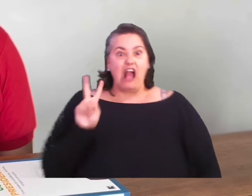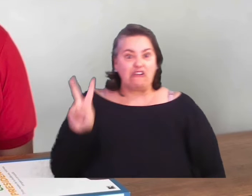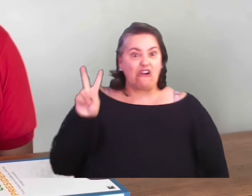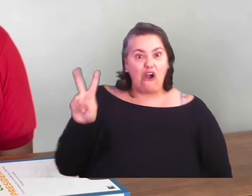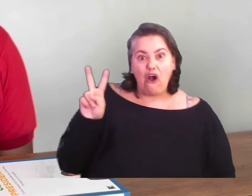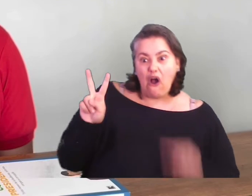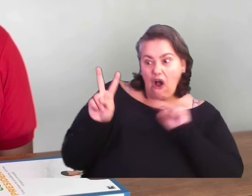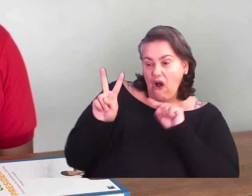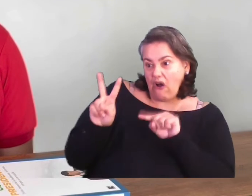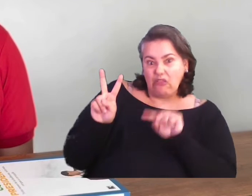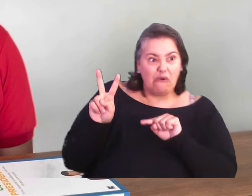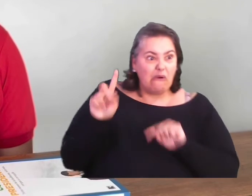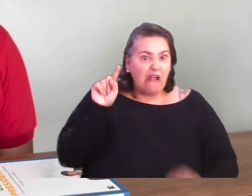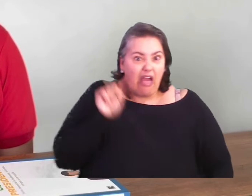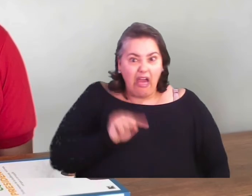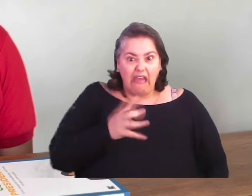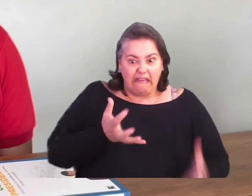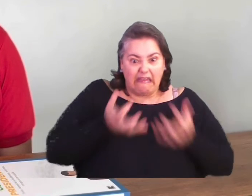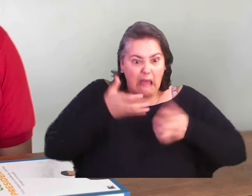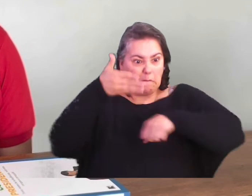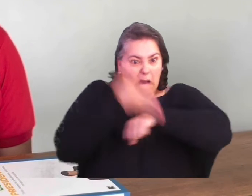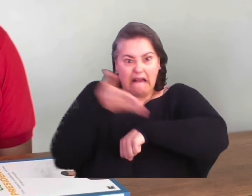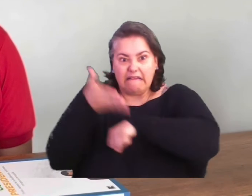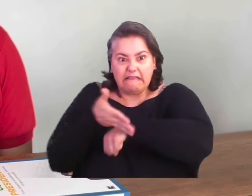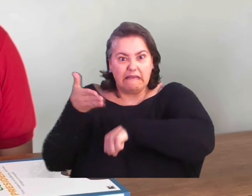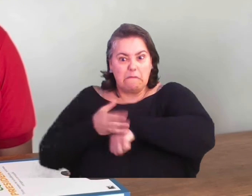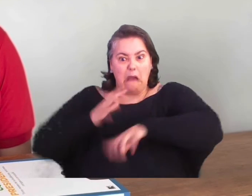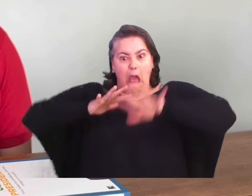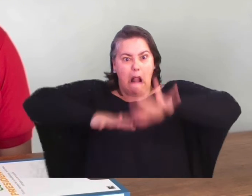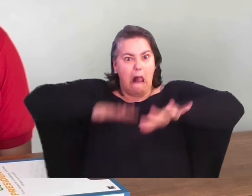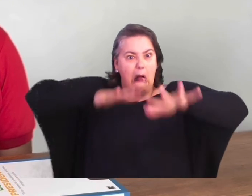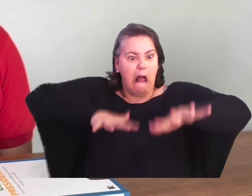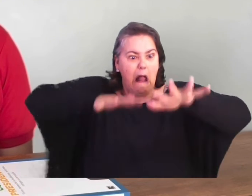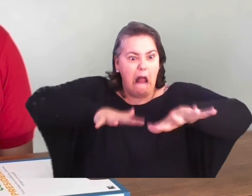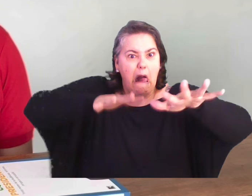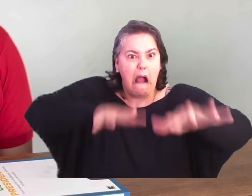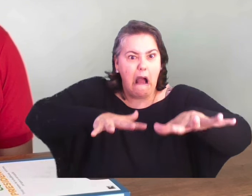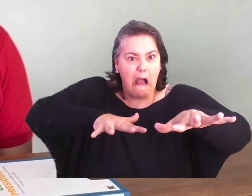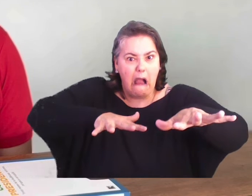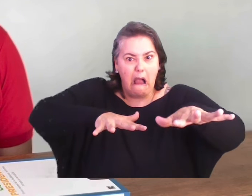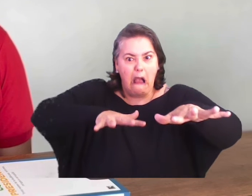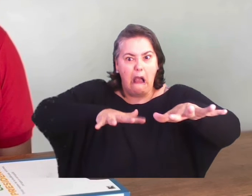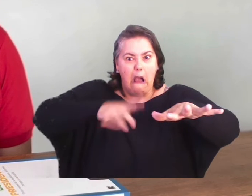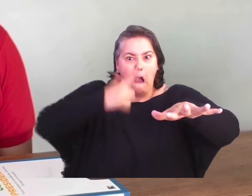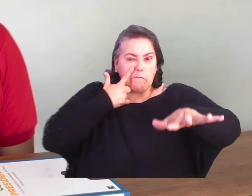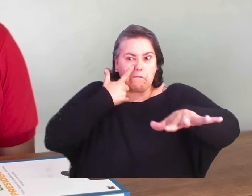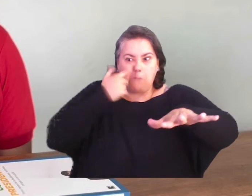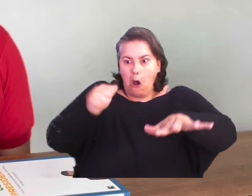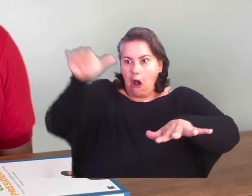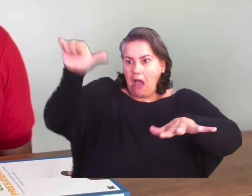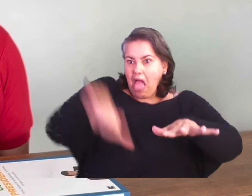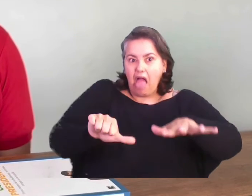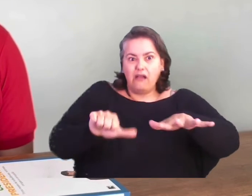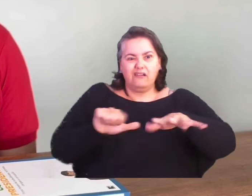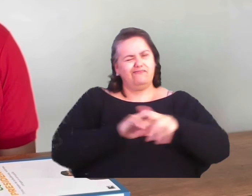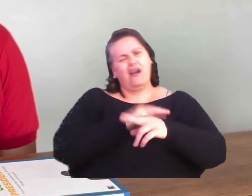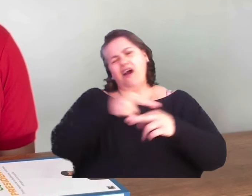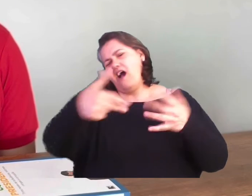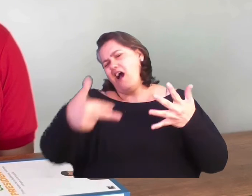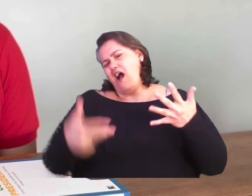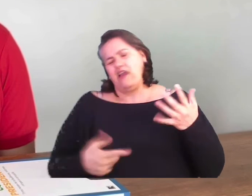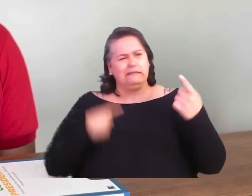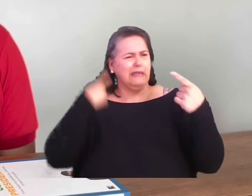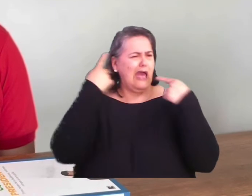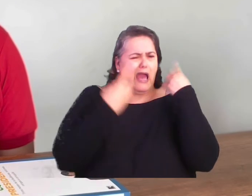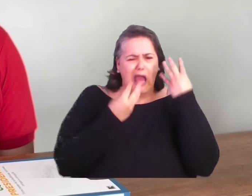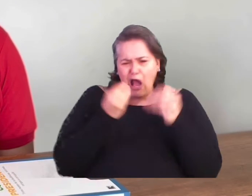Collor teria participado de movimentos criminosos e não sei, enfim, era